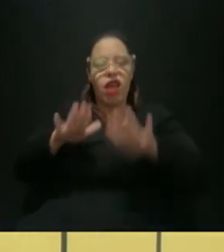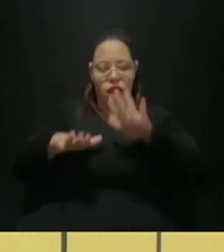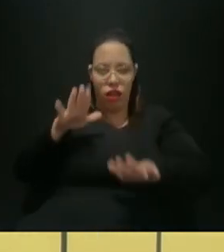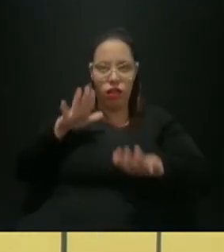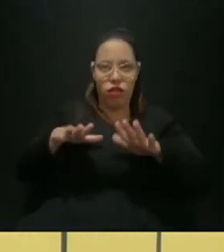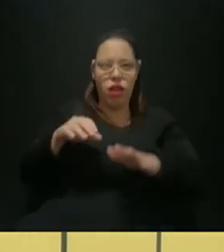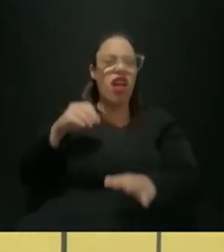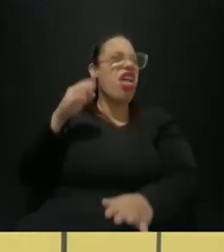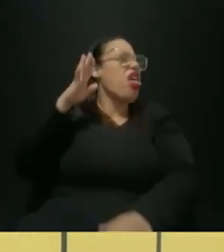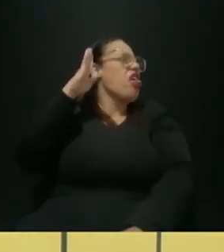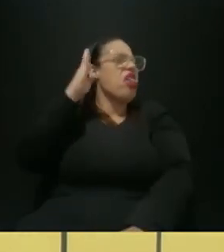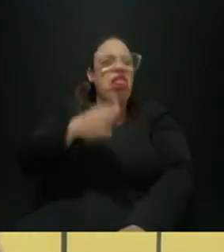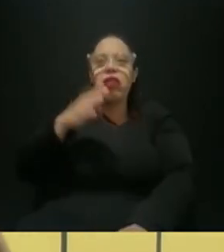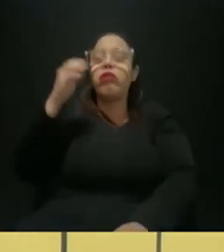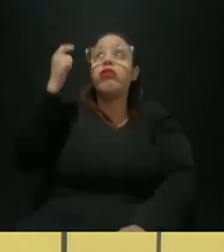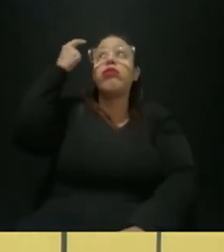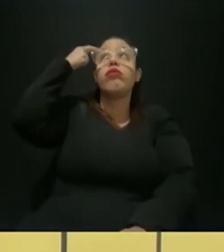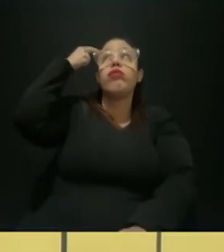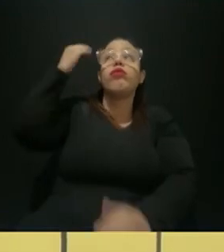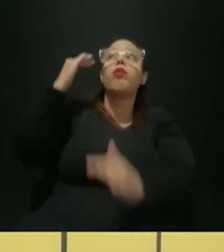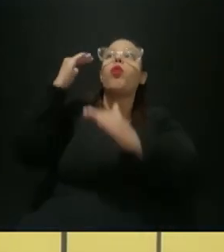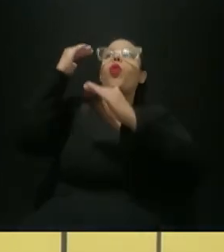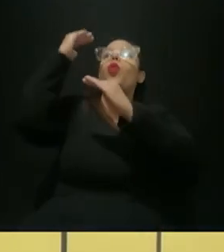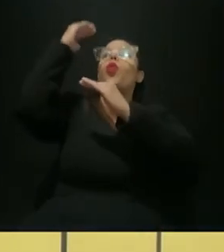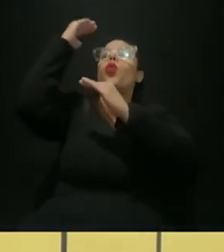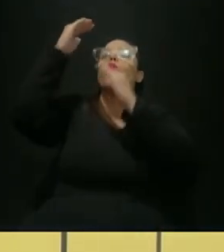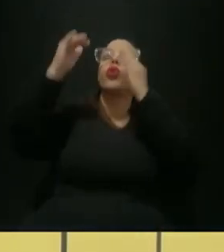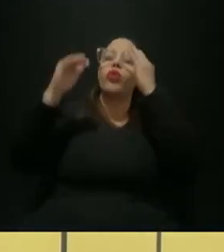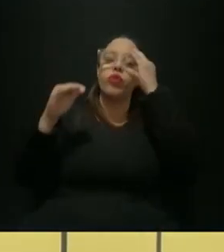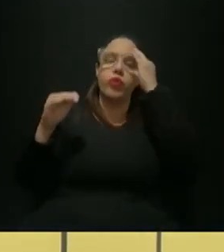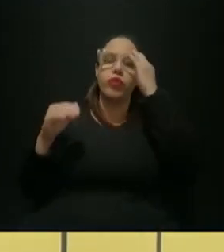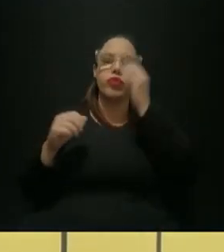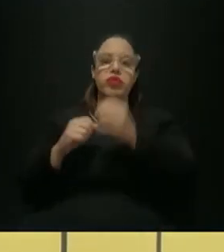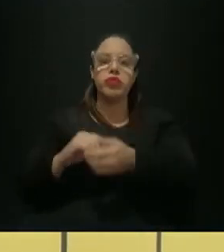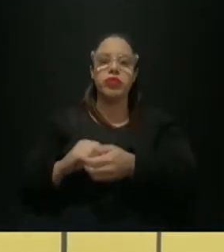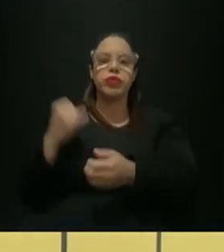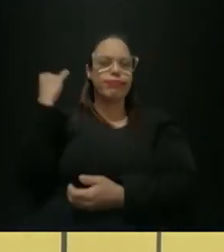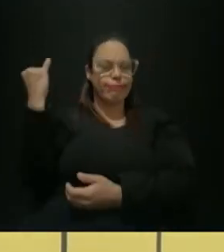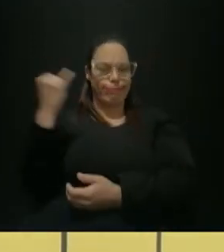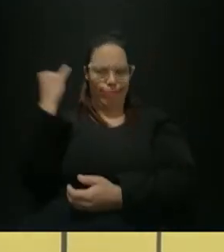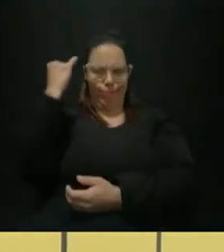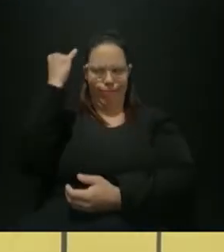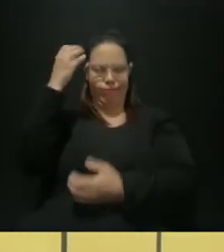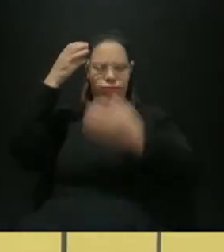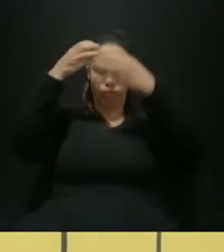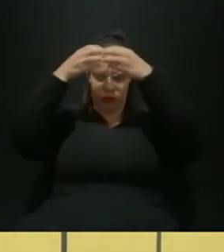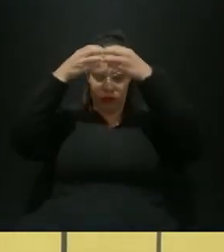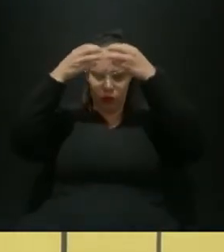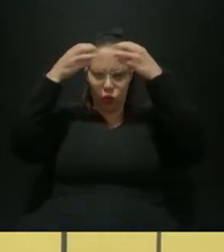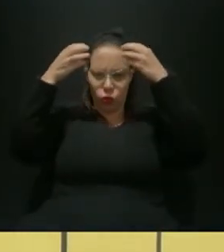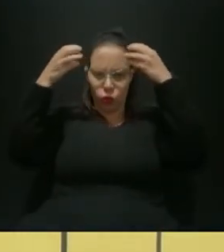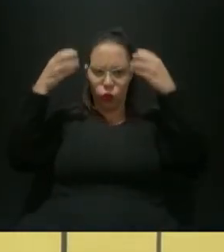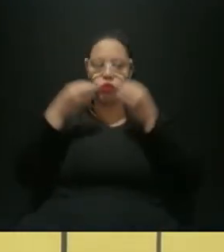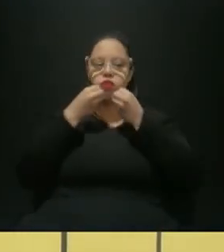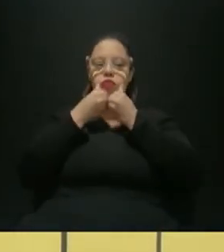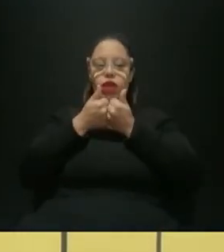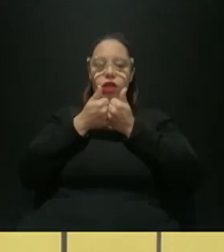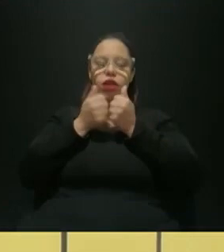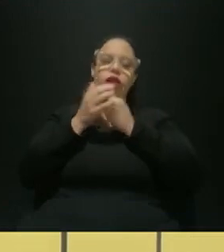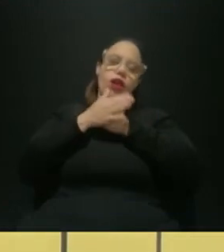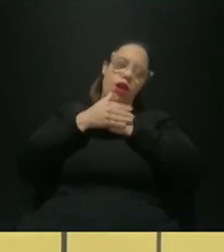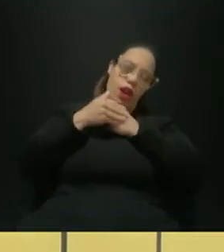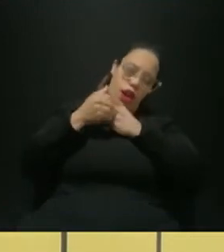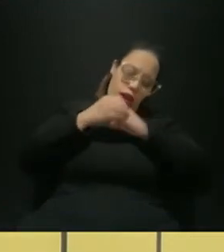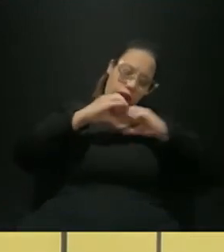desenvolvimento cerebral. E o que é muito importante para que esse cérebro se desenvolva bem é afeto, é amor, é carinho, é atenção,